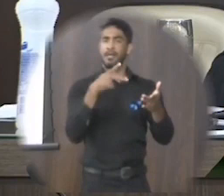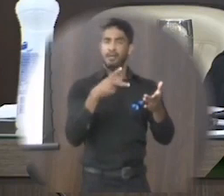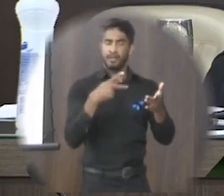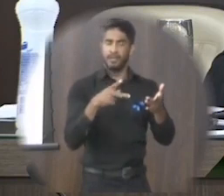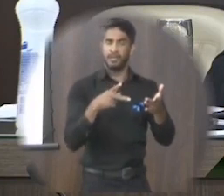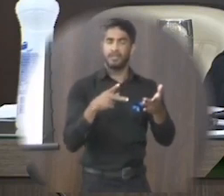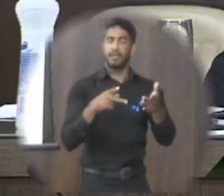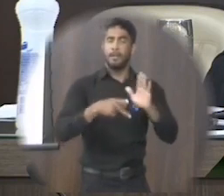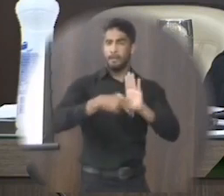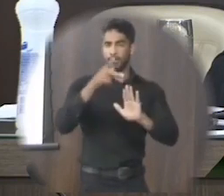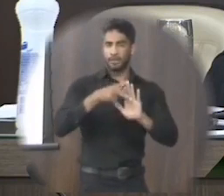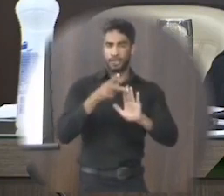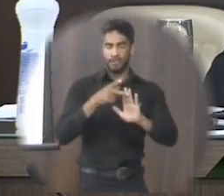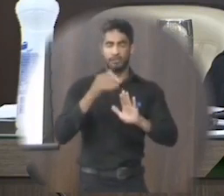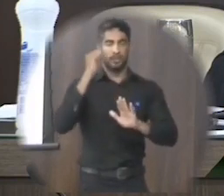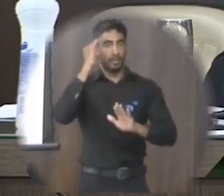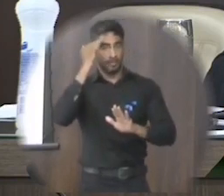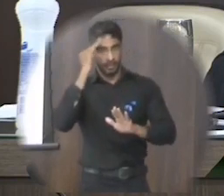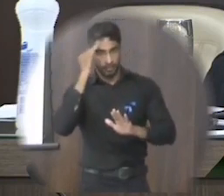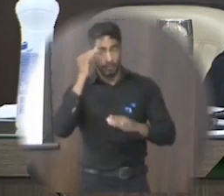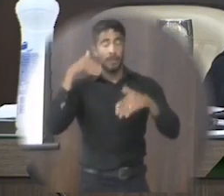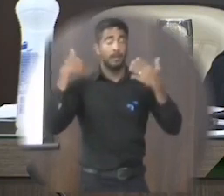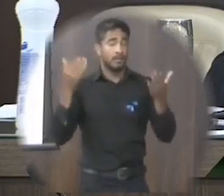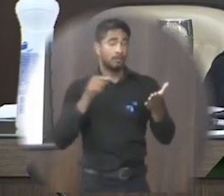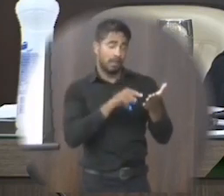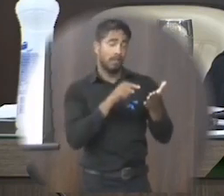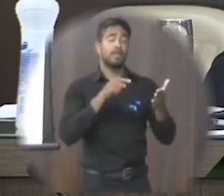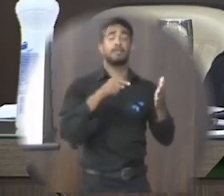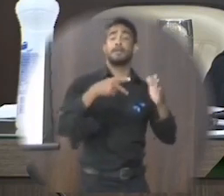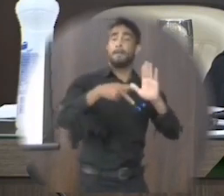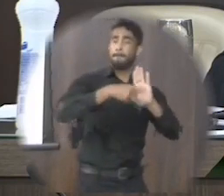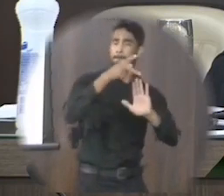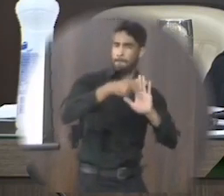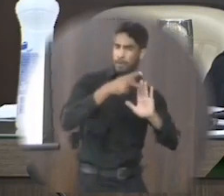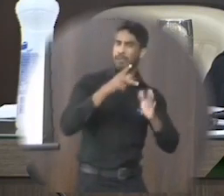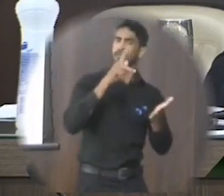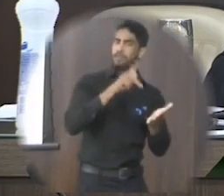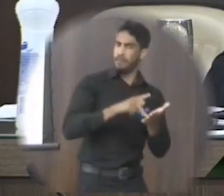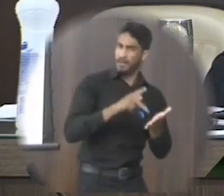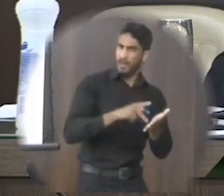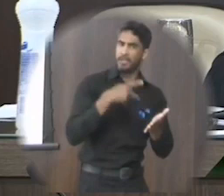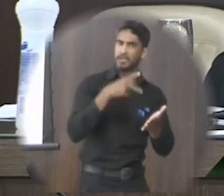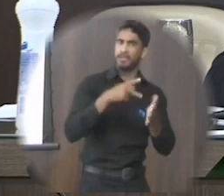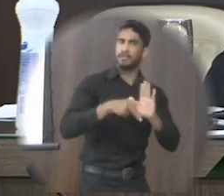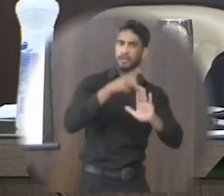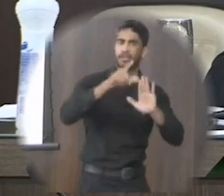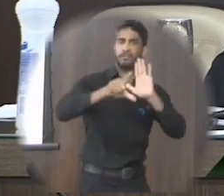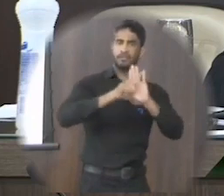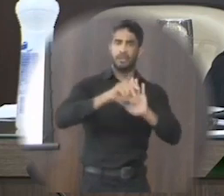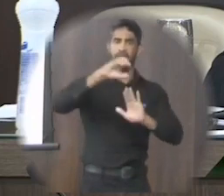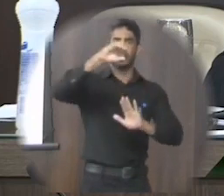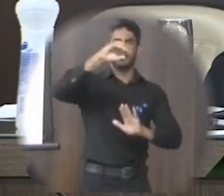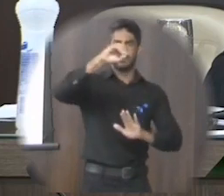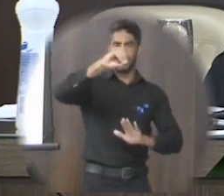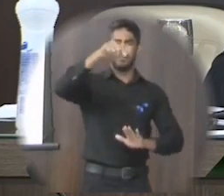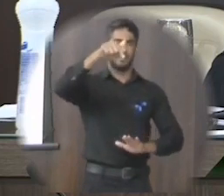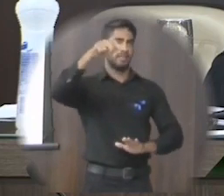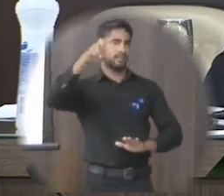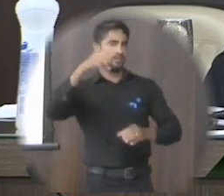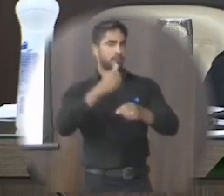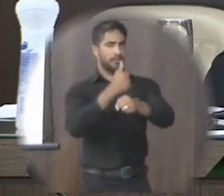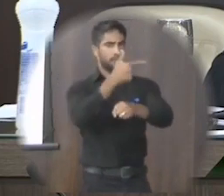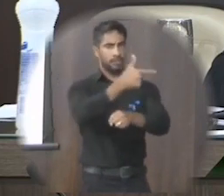projeto. Conclusão, em face do exposto, concluímos pela juridicidade e pela legalidade do projeto de lei